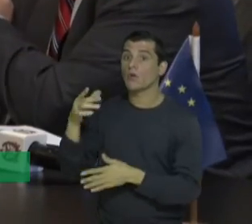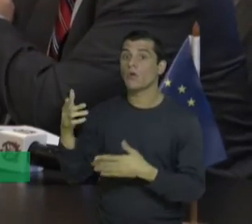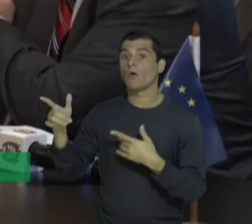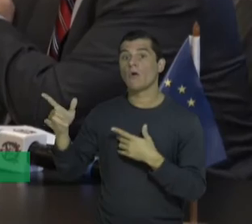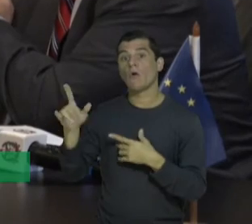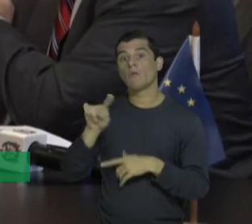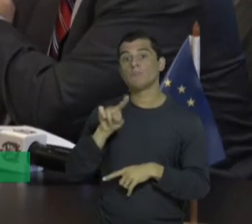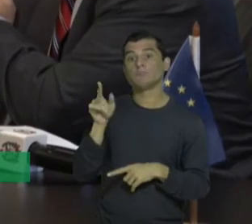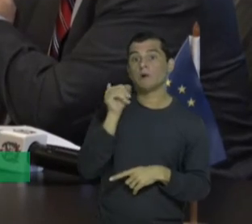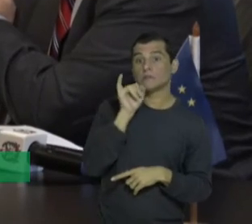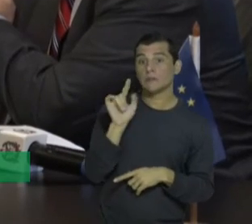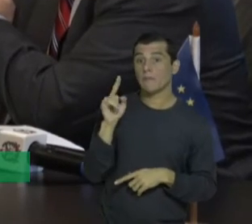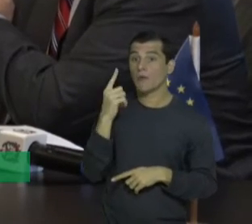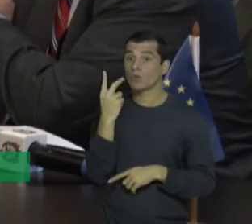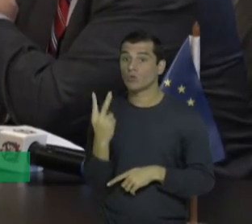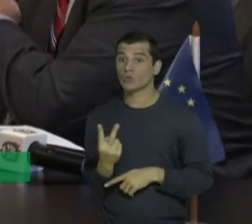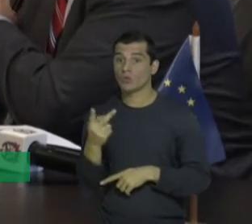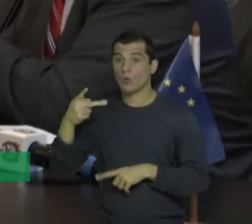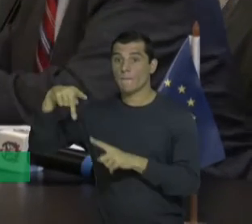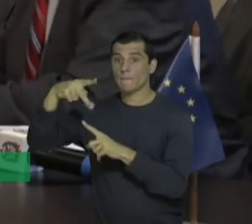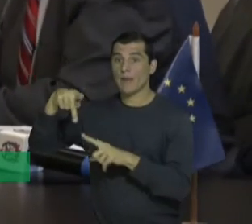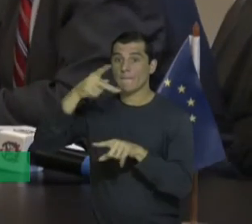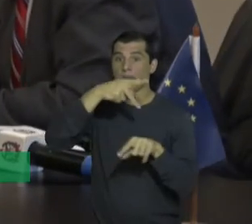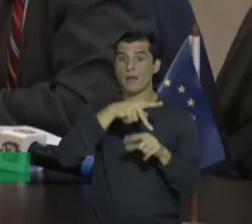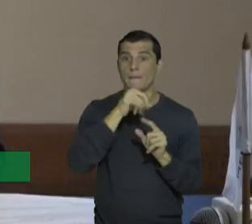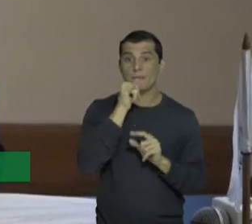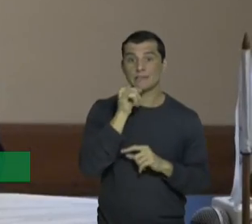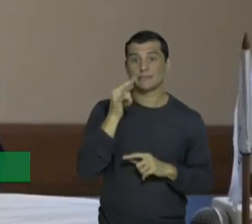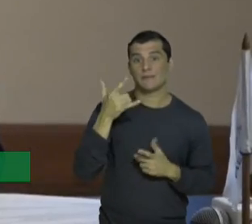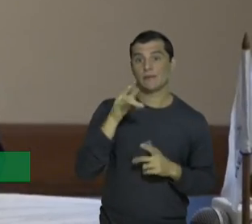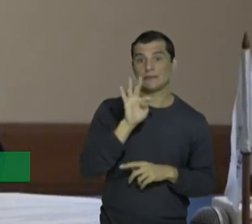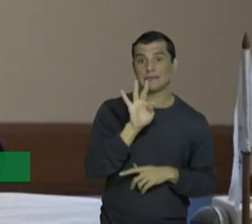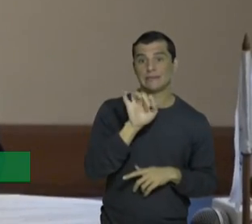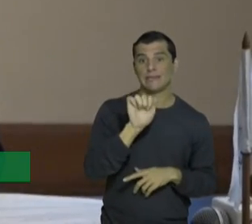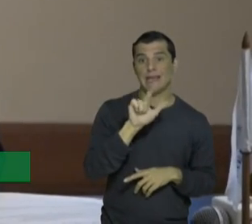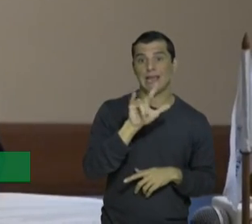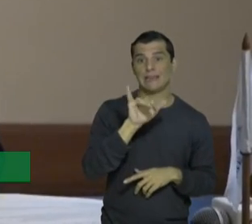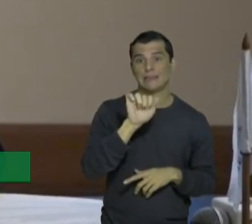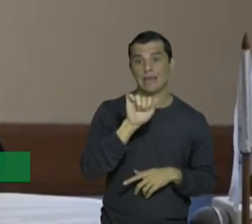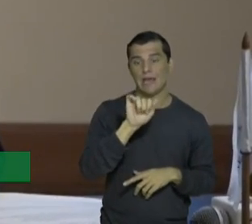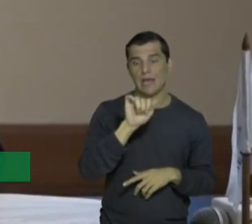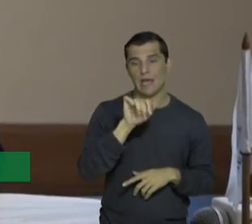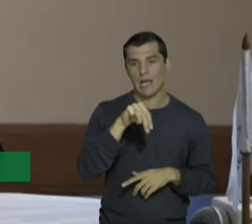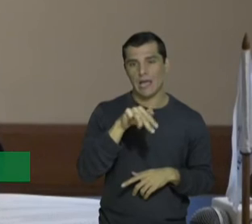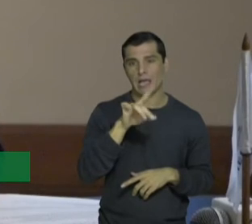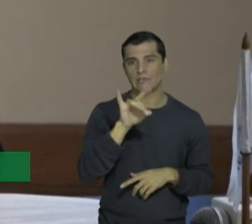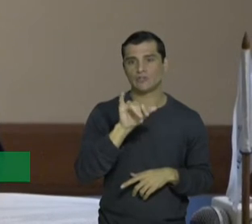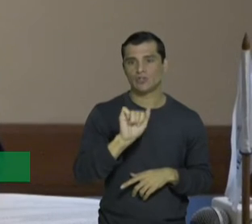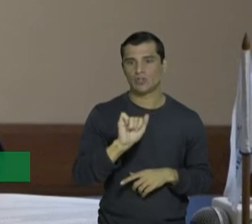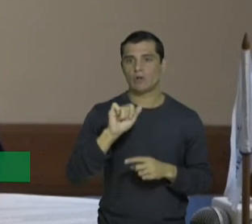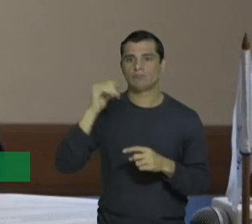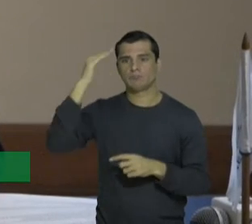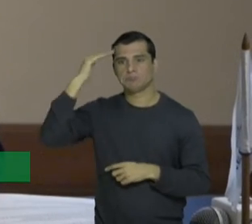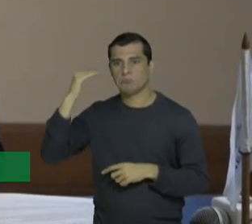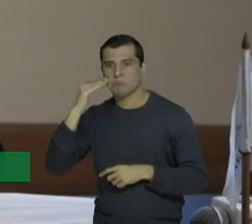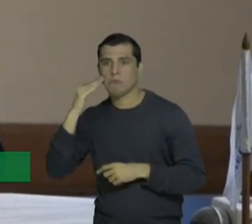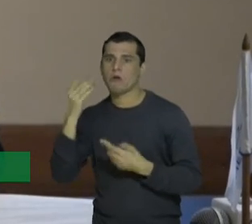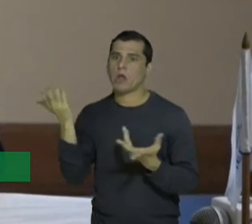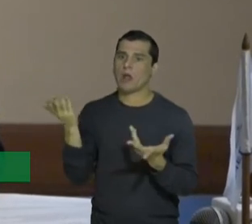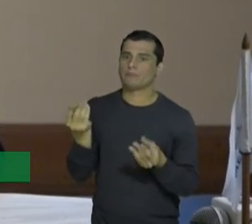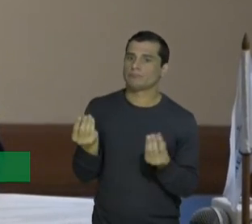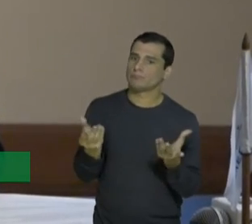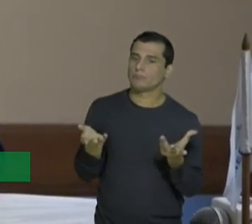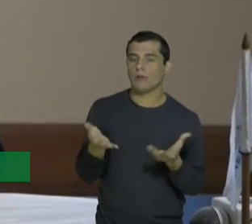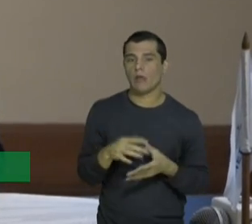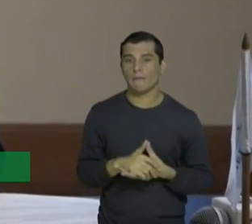Tailândia sei lá a Coreia tem sem dúvida a gente vai precisar de um acordo bilateral para para adequar isso